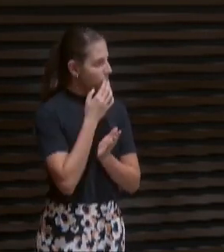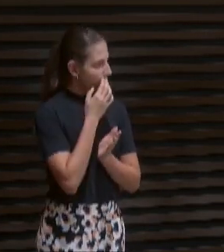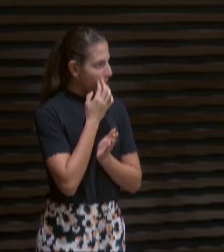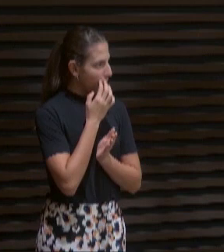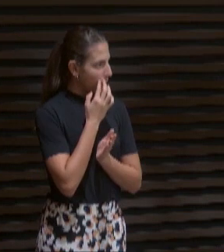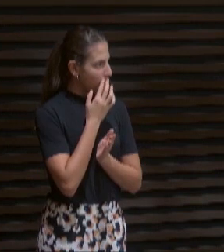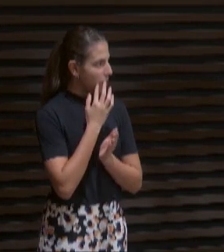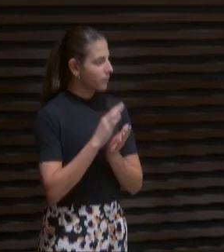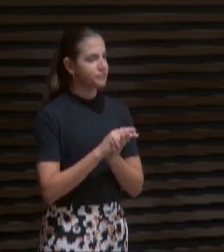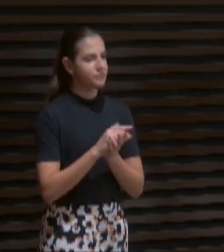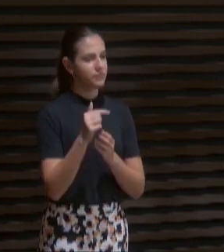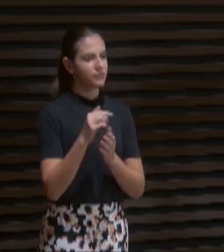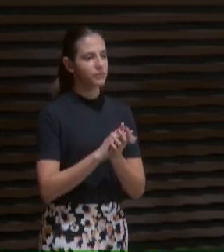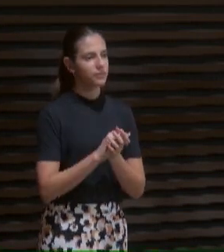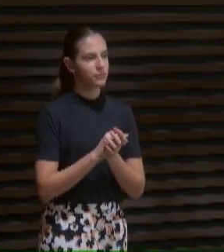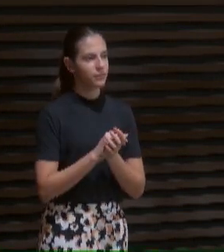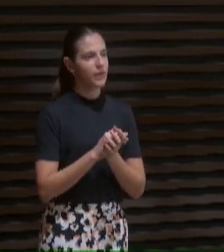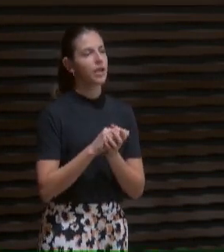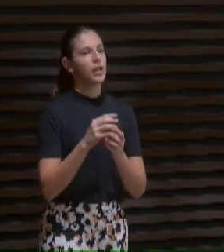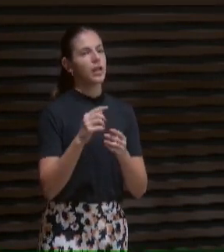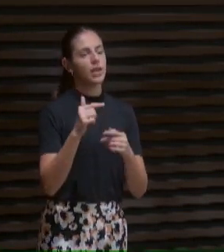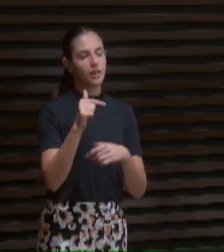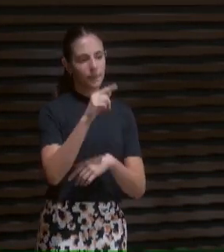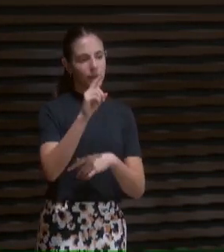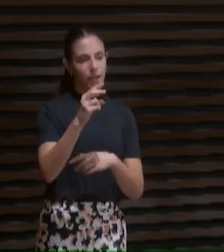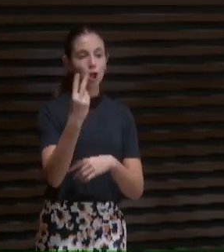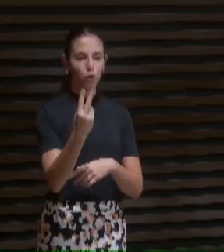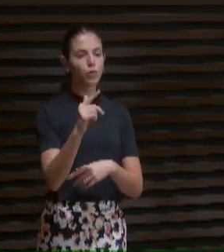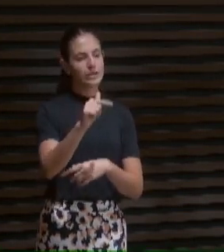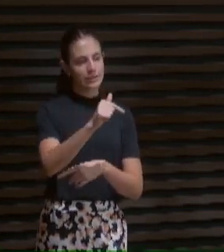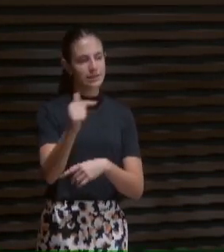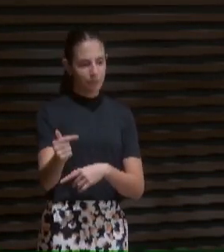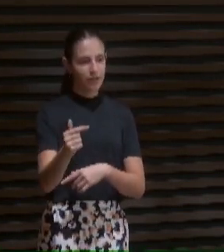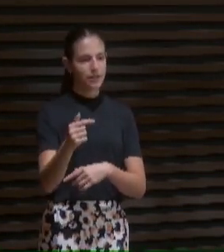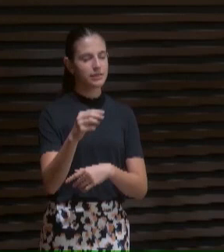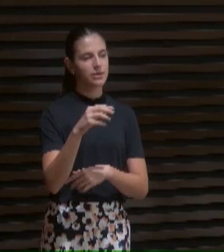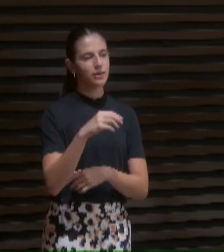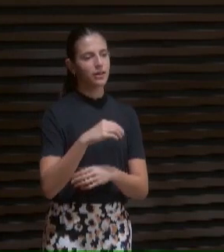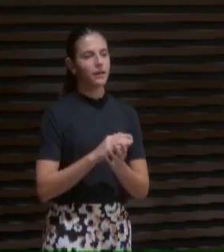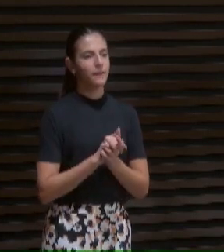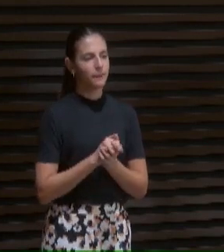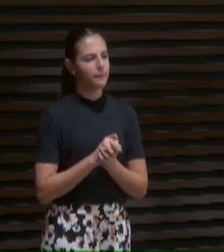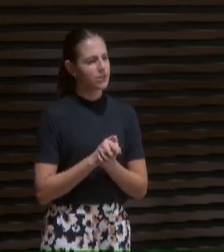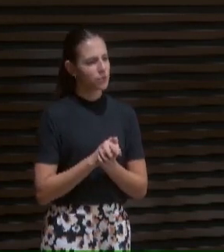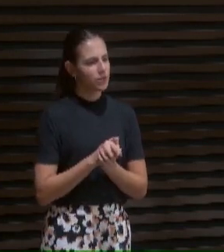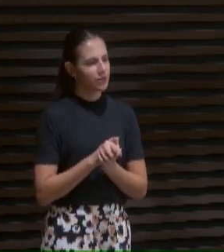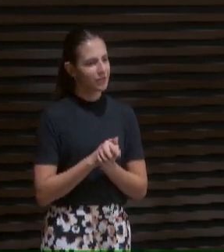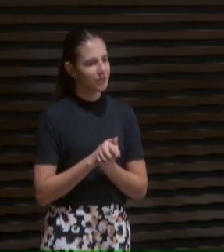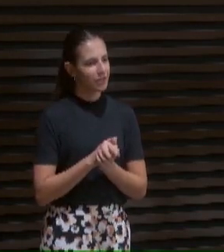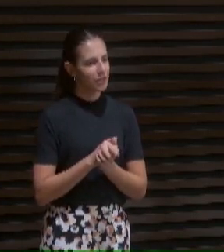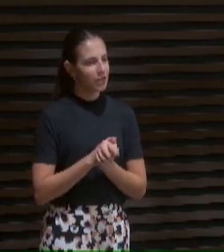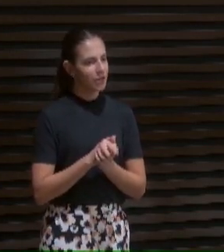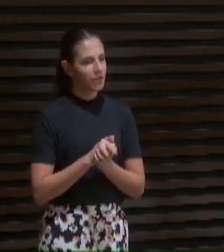Semana que vem, é outra semana que é a Páscoa? A outra, né? Como é que chama